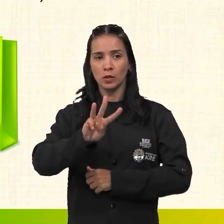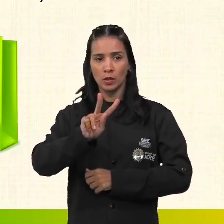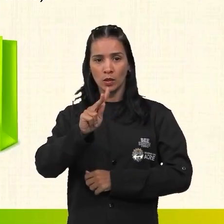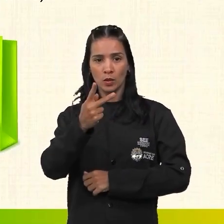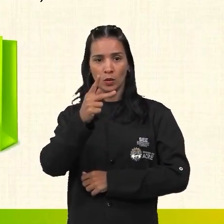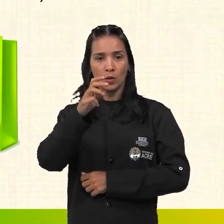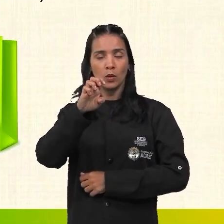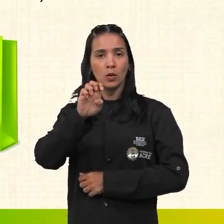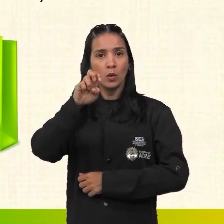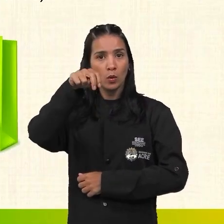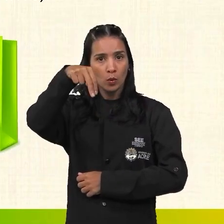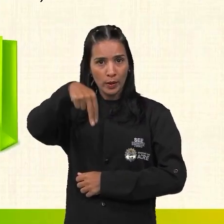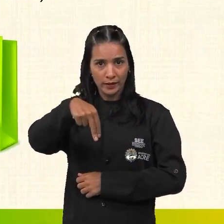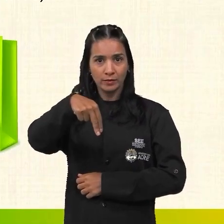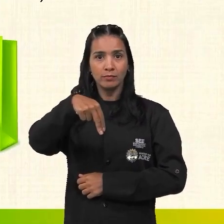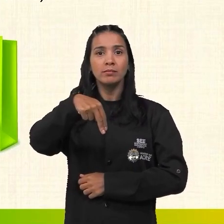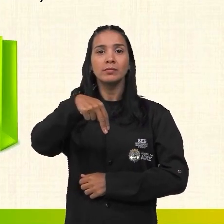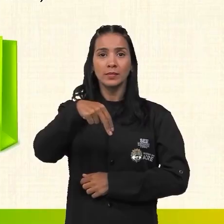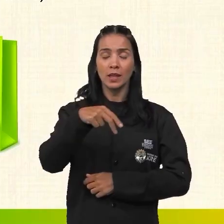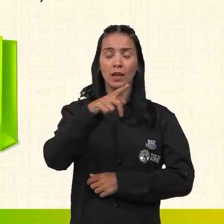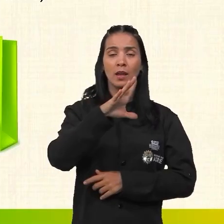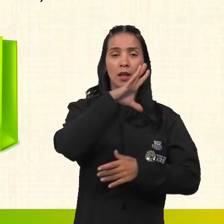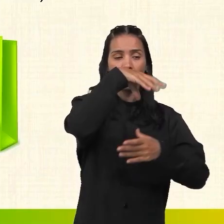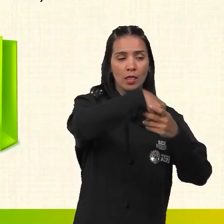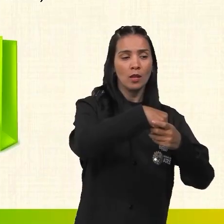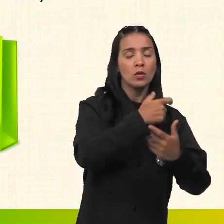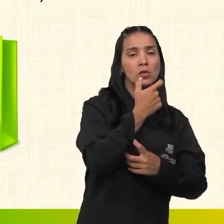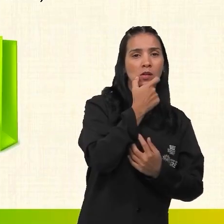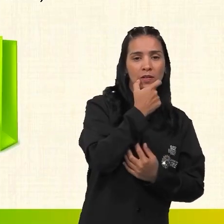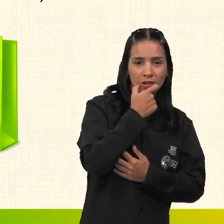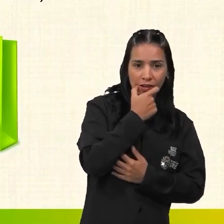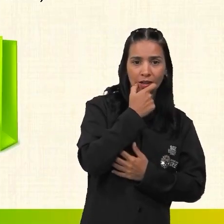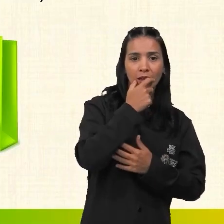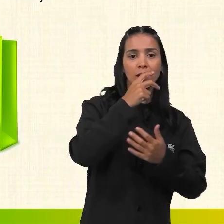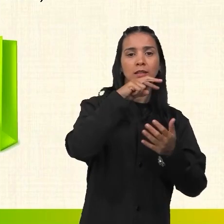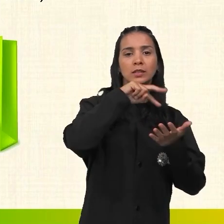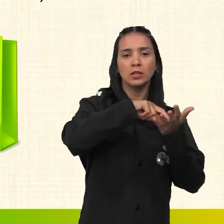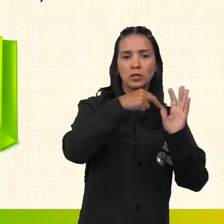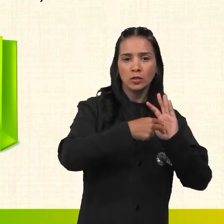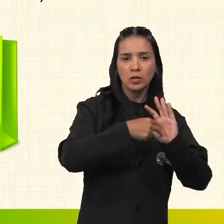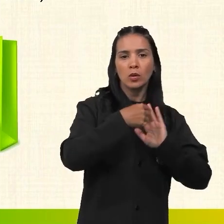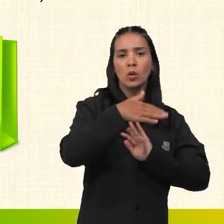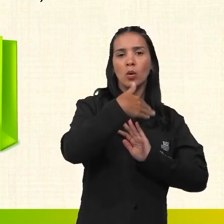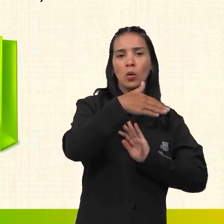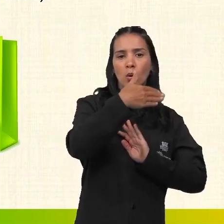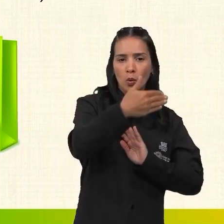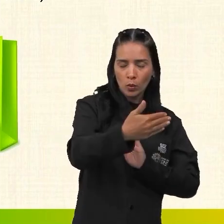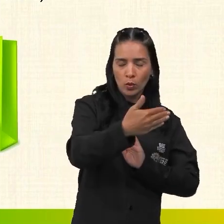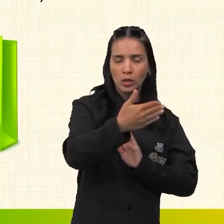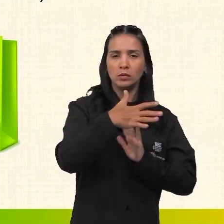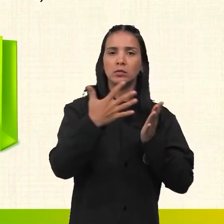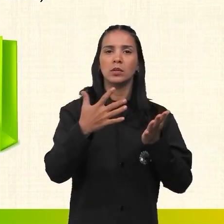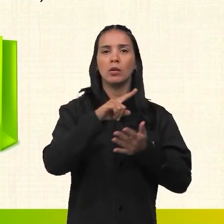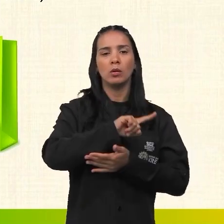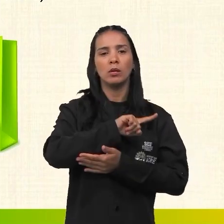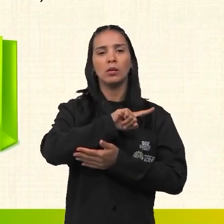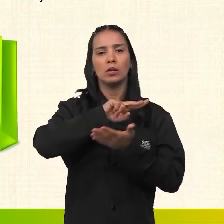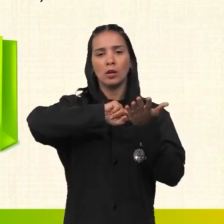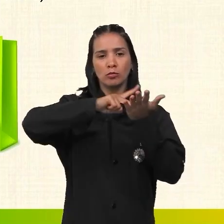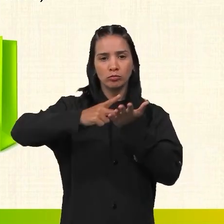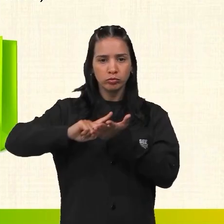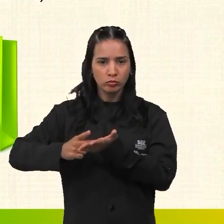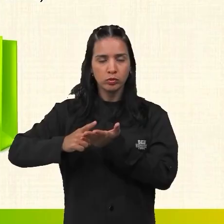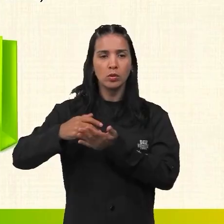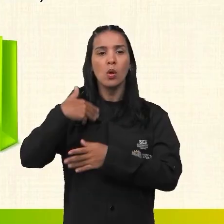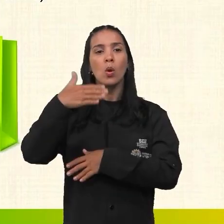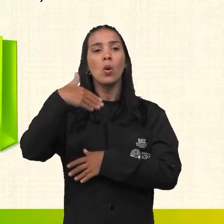When em inglês significa quando, como eu falei para vocês no início da aula, em português, e é utilizado para